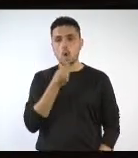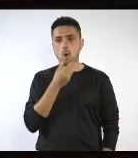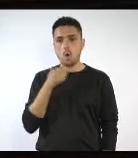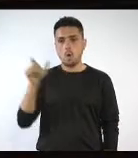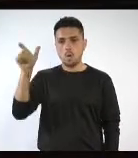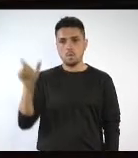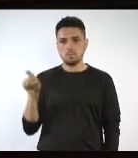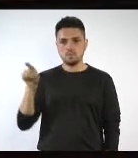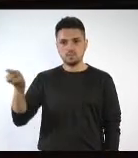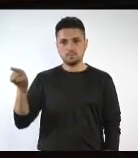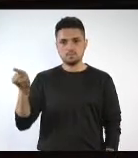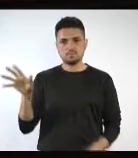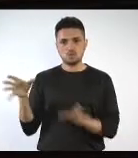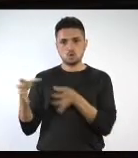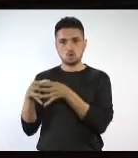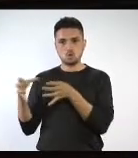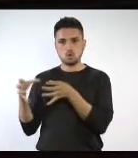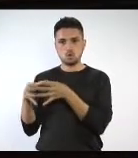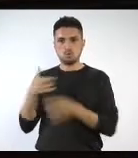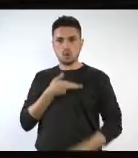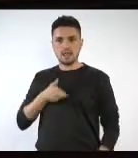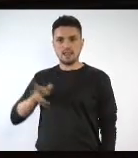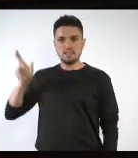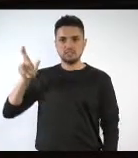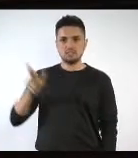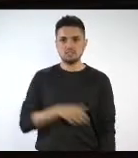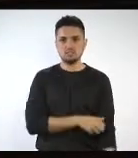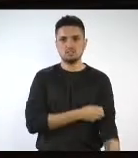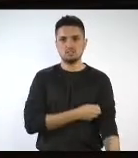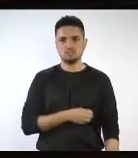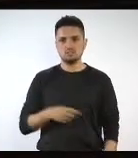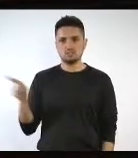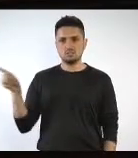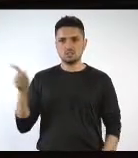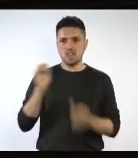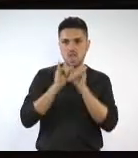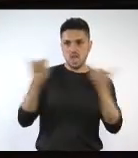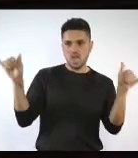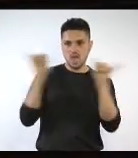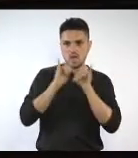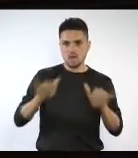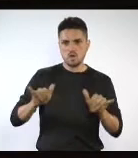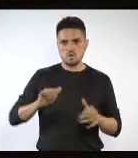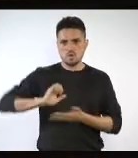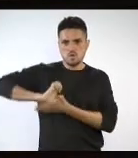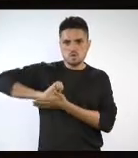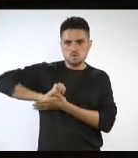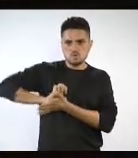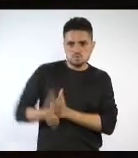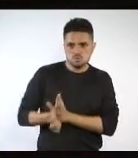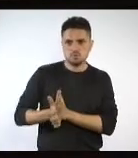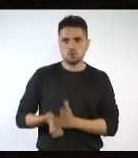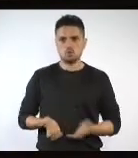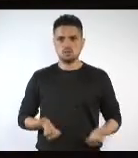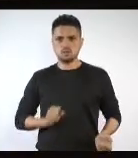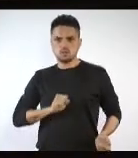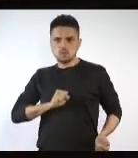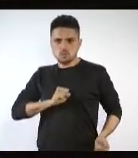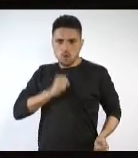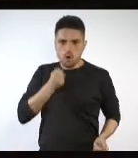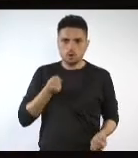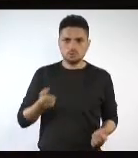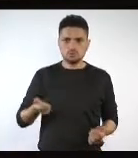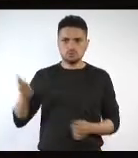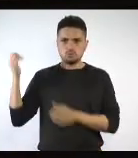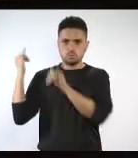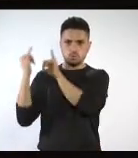bancada fundamentalista religiosa, que prega o ódio, a intolerância como